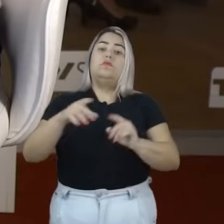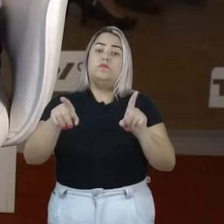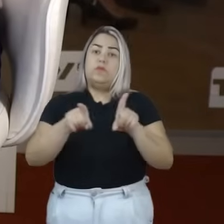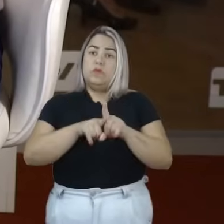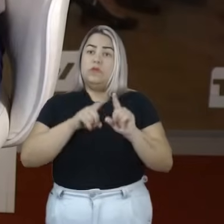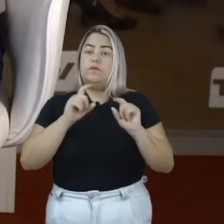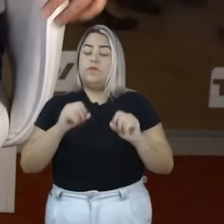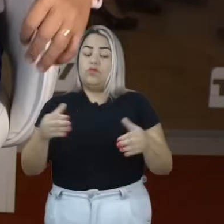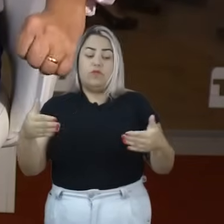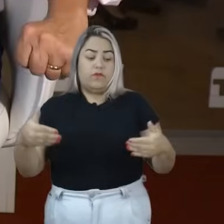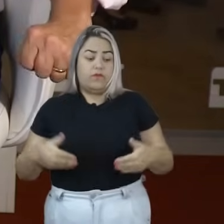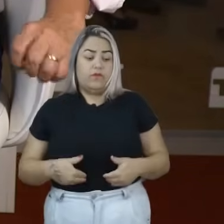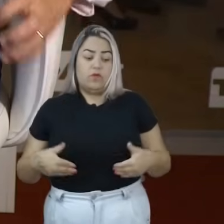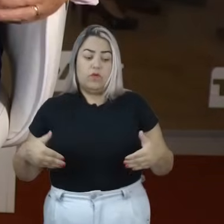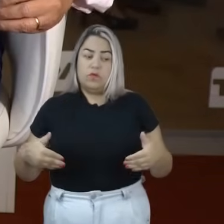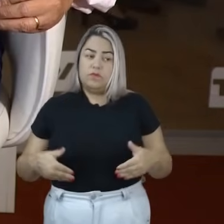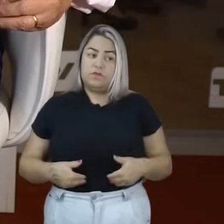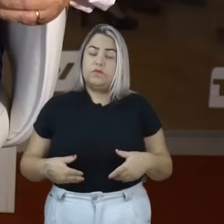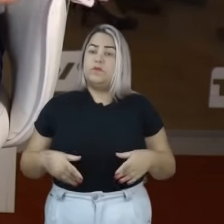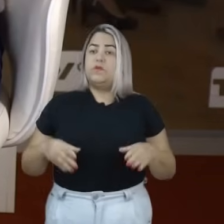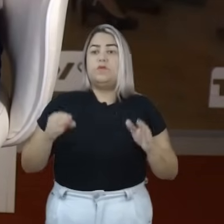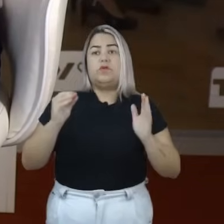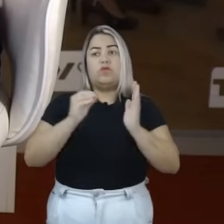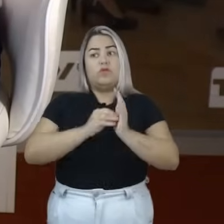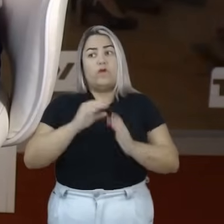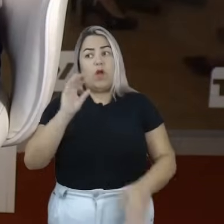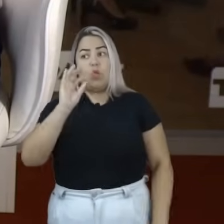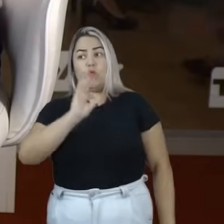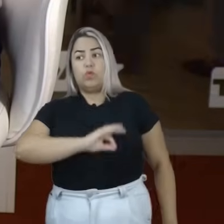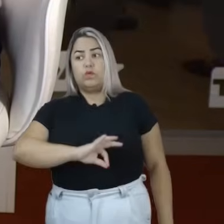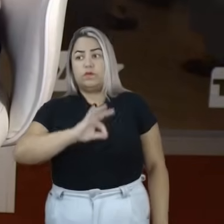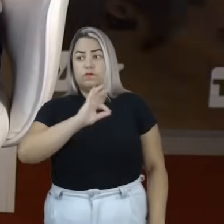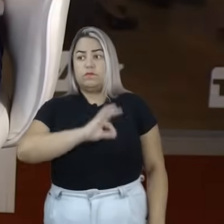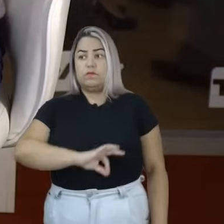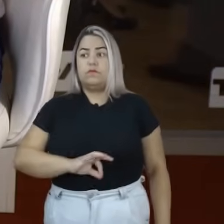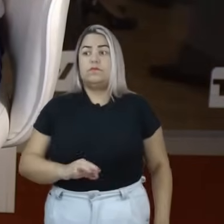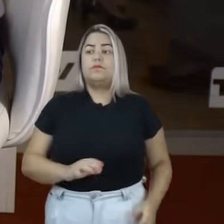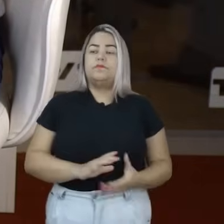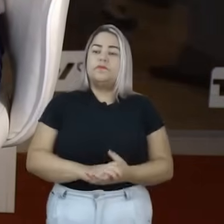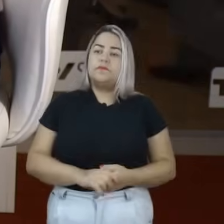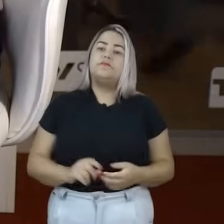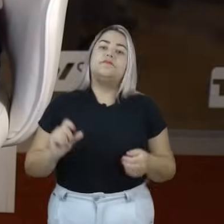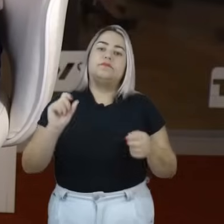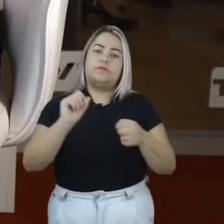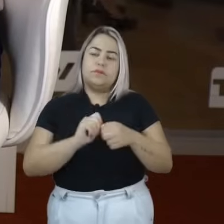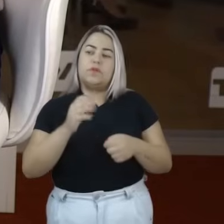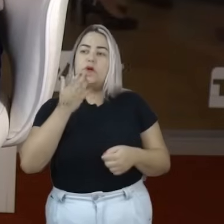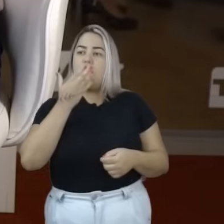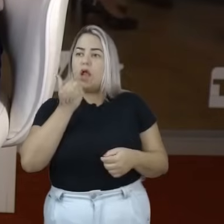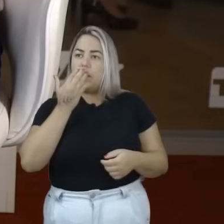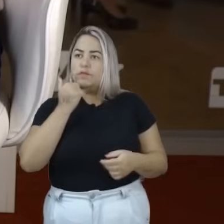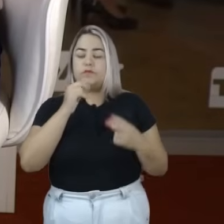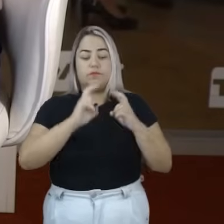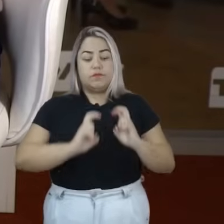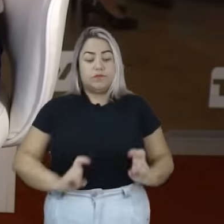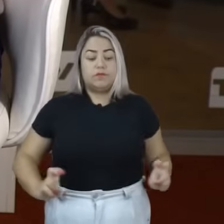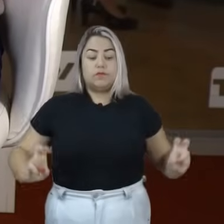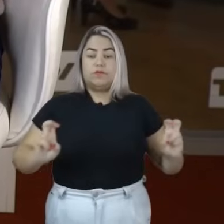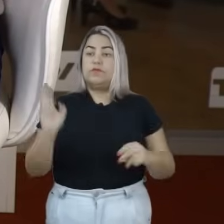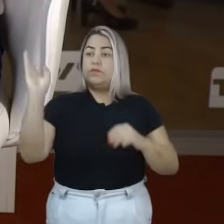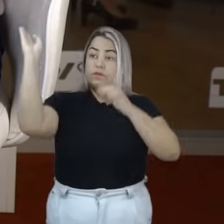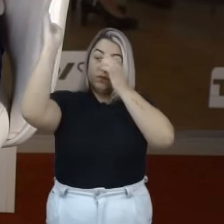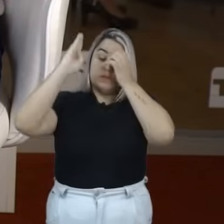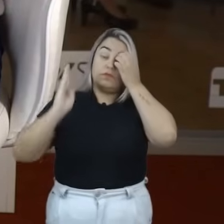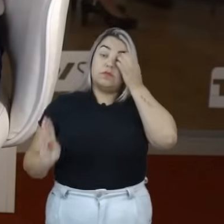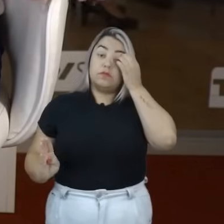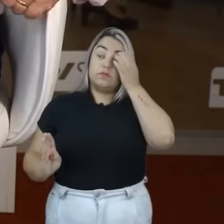de fome, para a situação de falta de renda. Ao mesmo tempo, a gente produz alimento para a mesa do brasileiro e